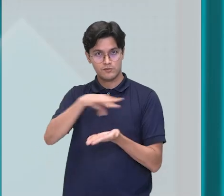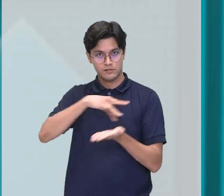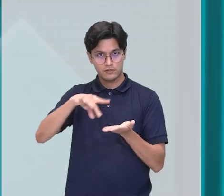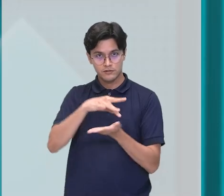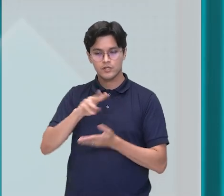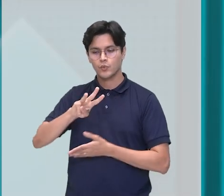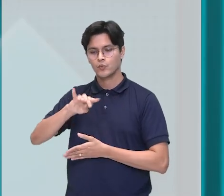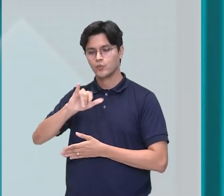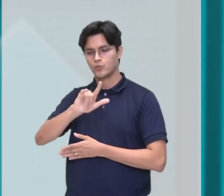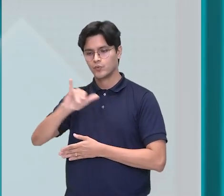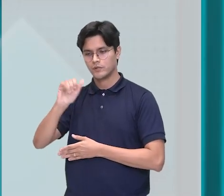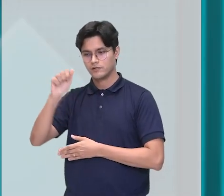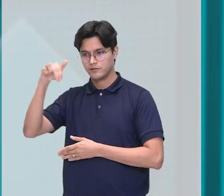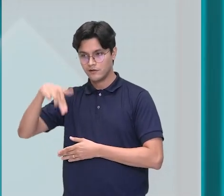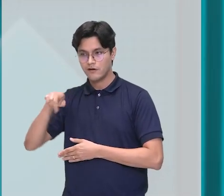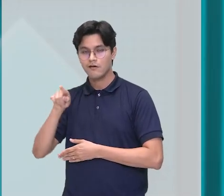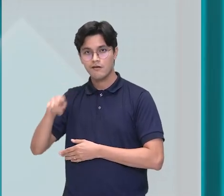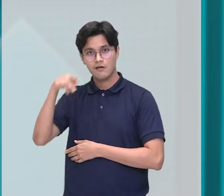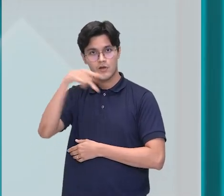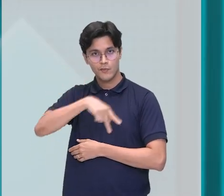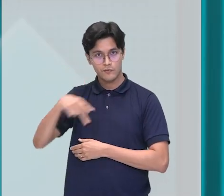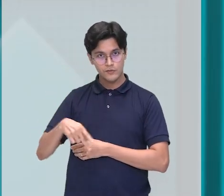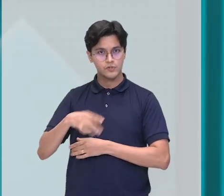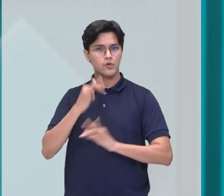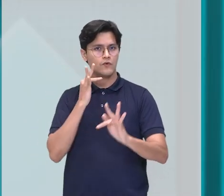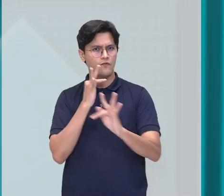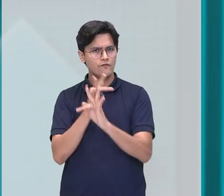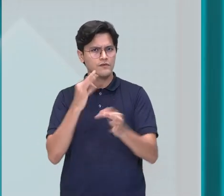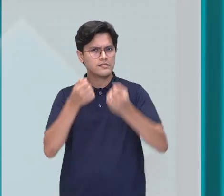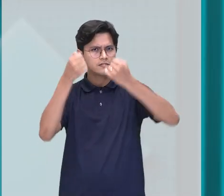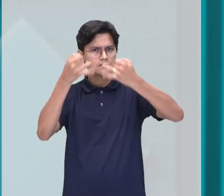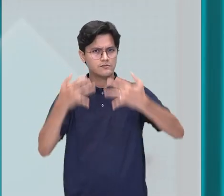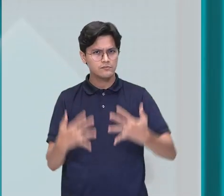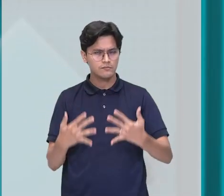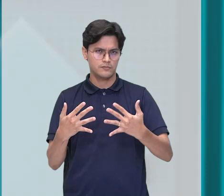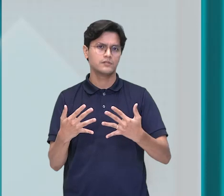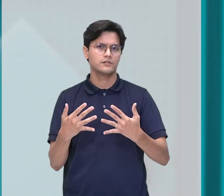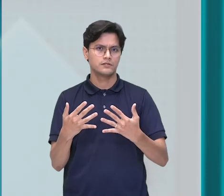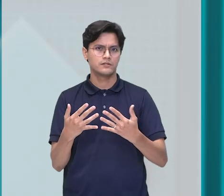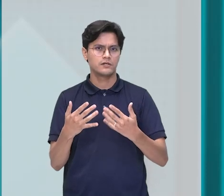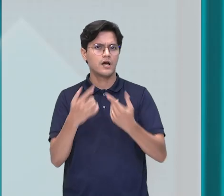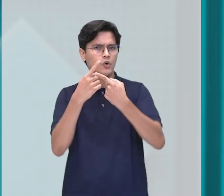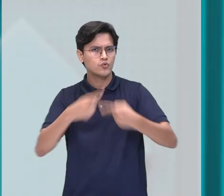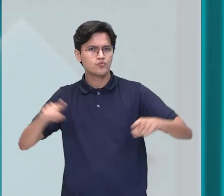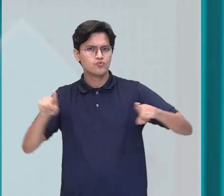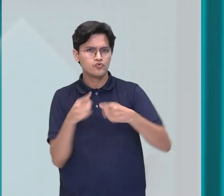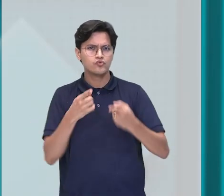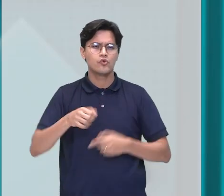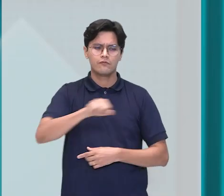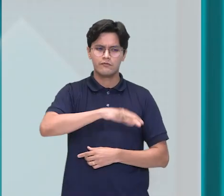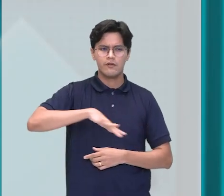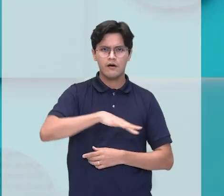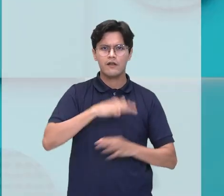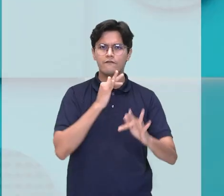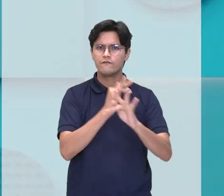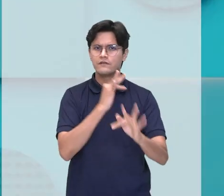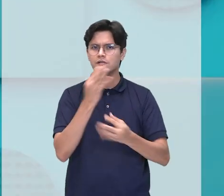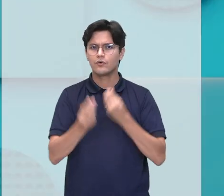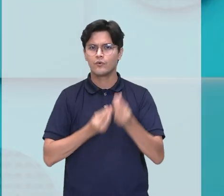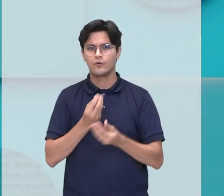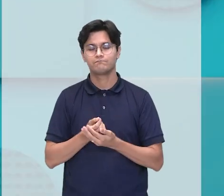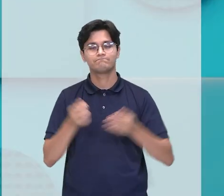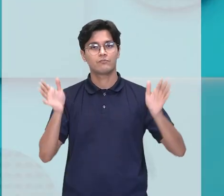William, que é professor de Física, que ele vai explicar um pouco o som na física. Vamos ouvi-lo?